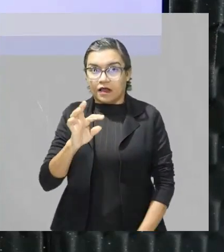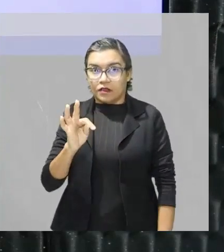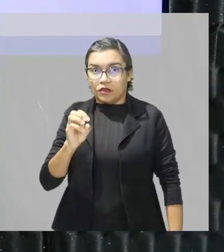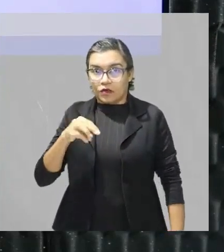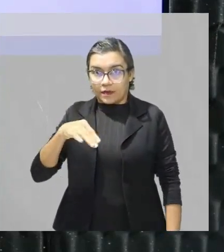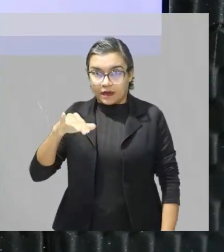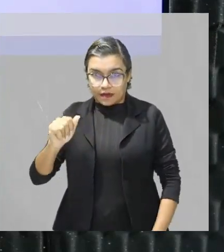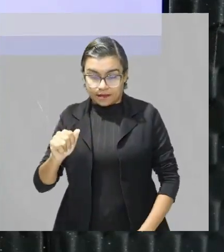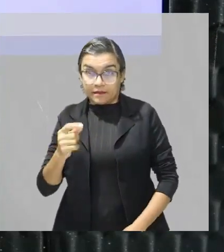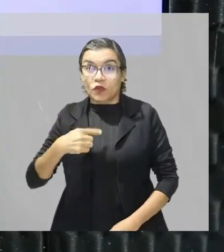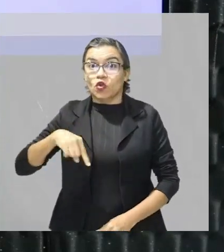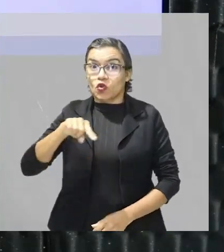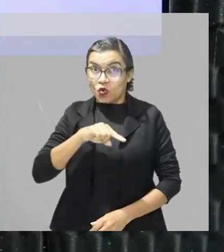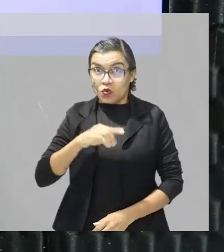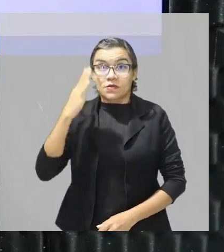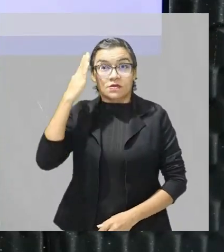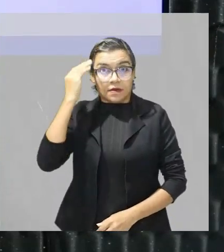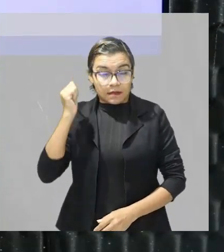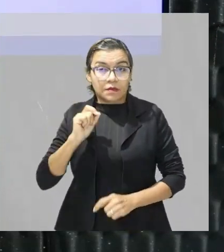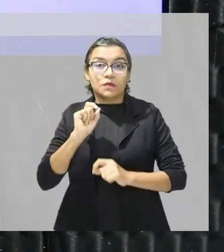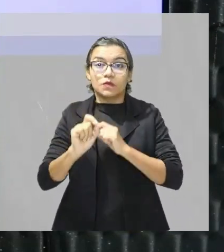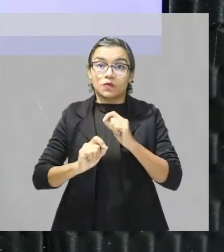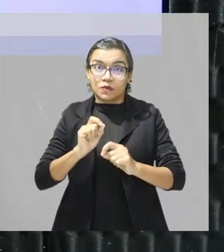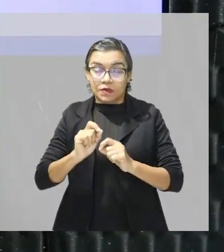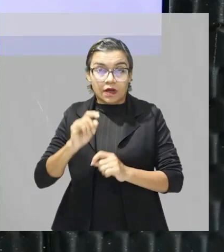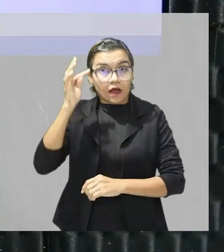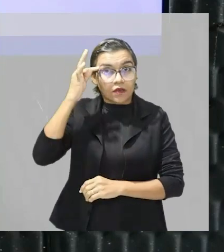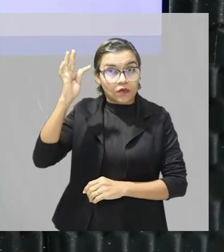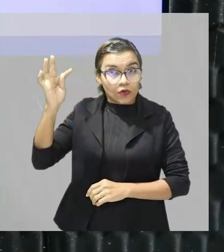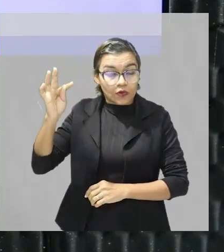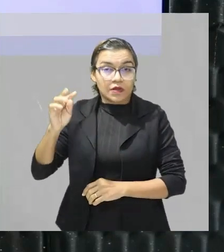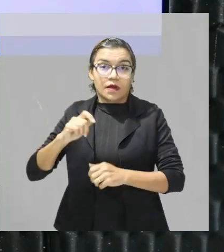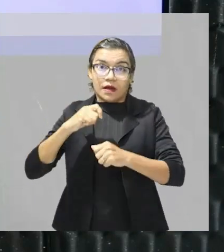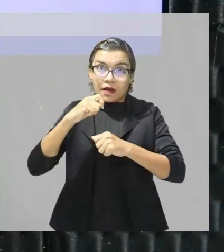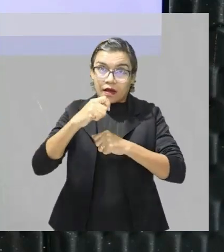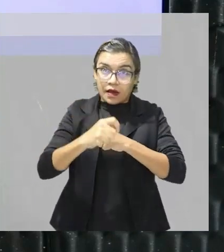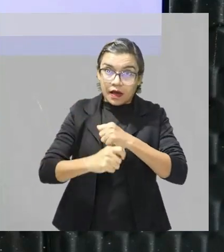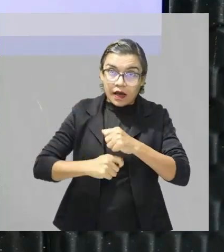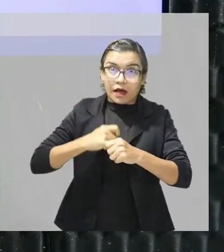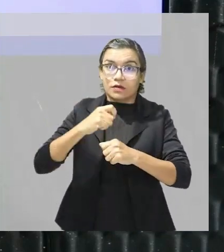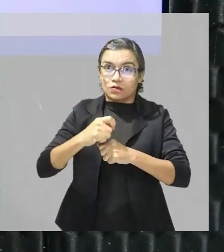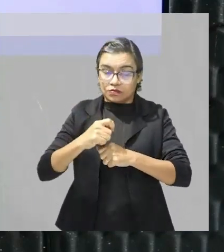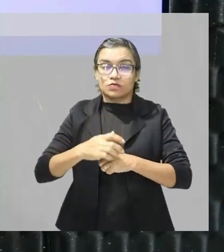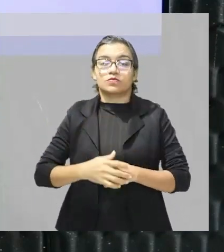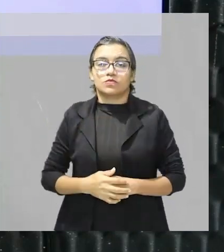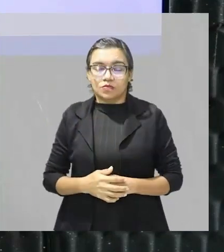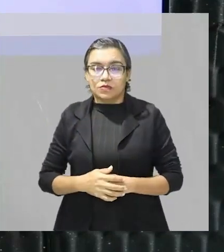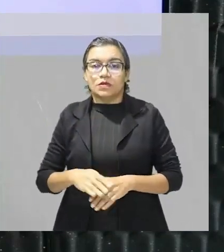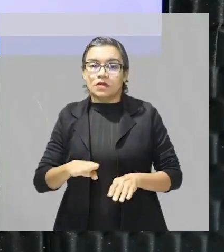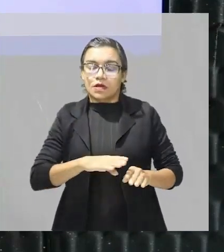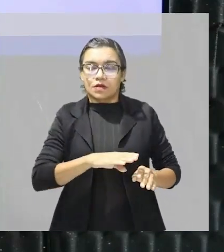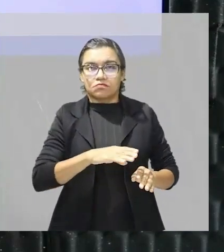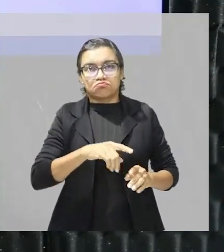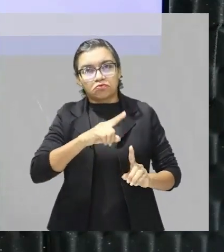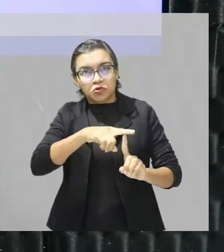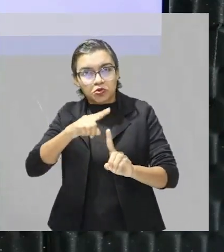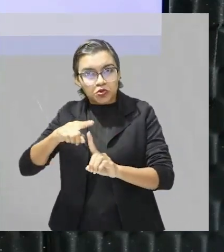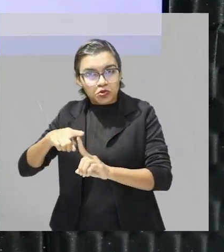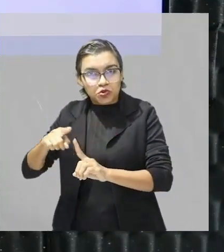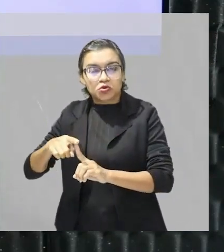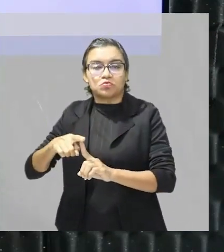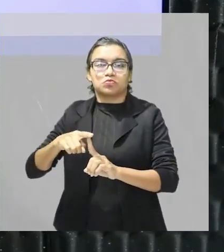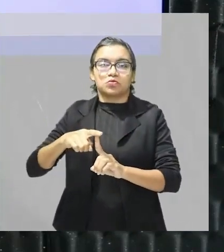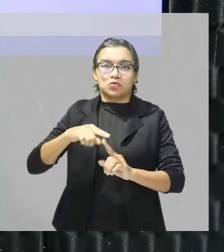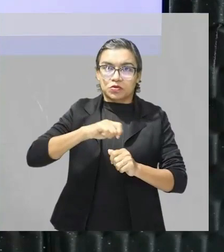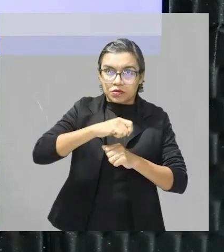que essa parte da teoria atômica certo estudo sobre os átomos os modelos atômicos